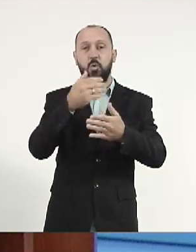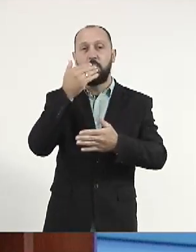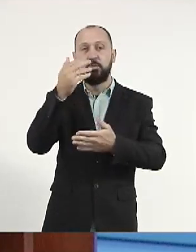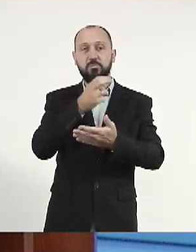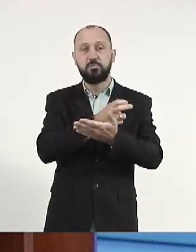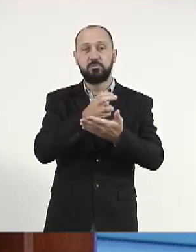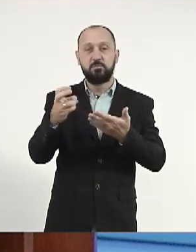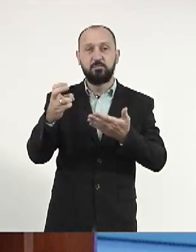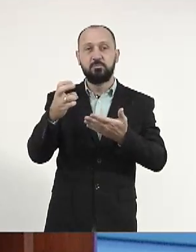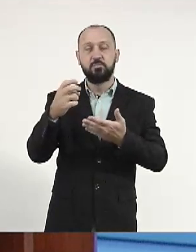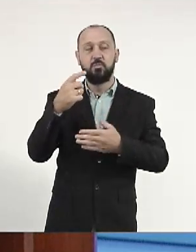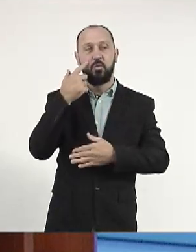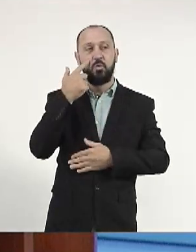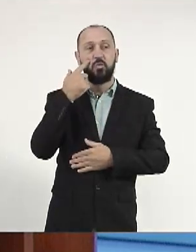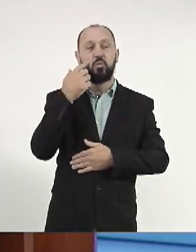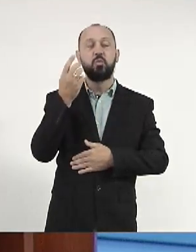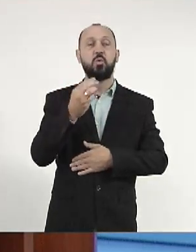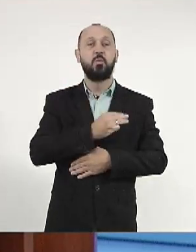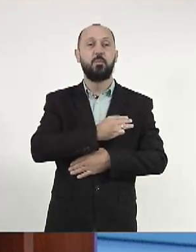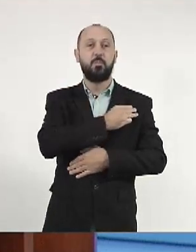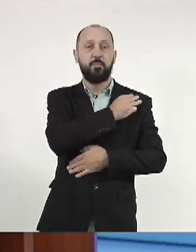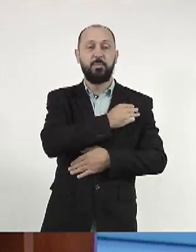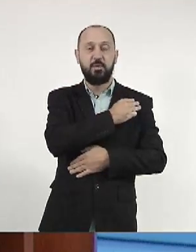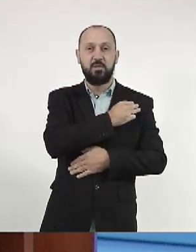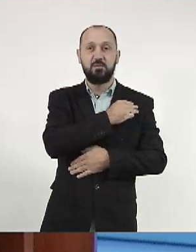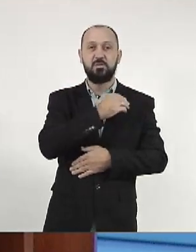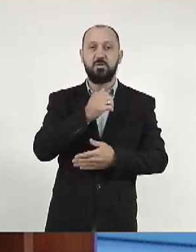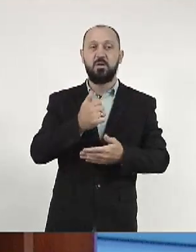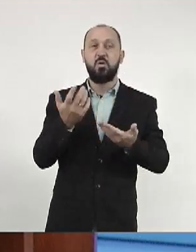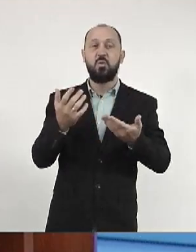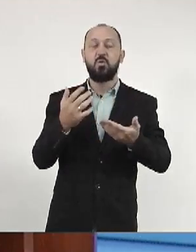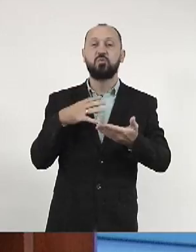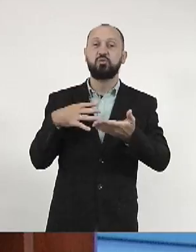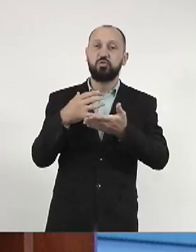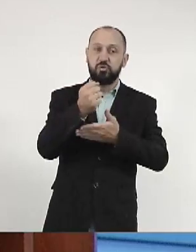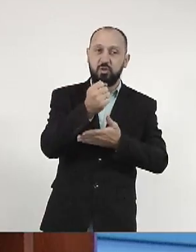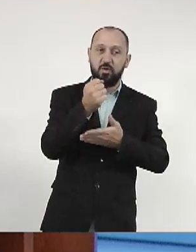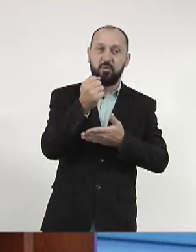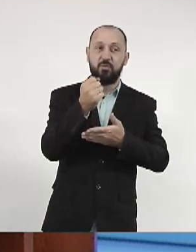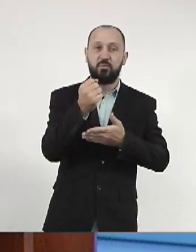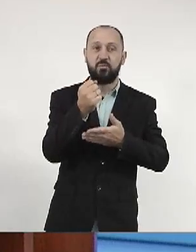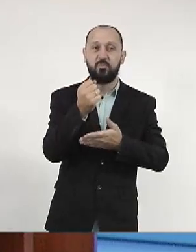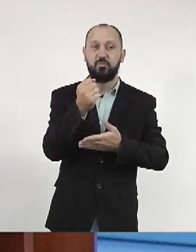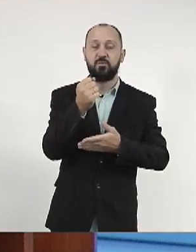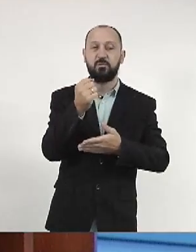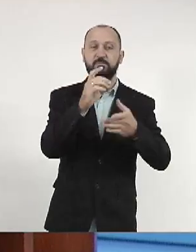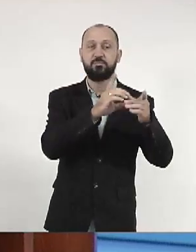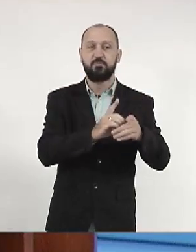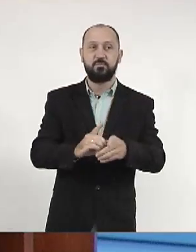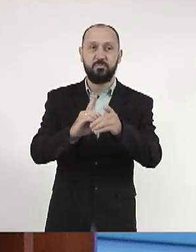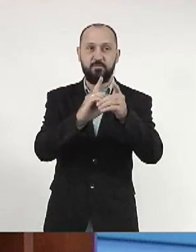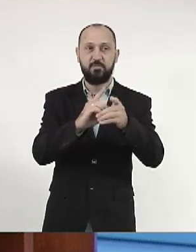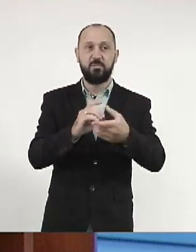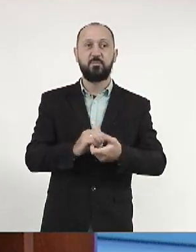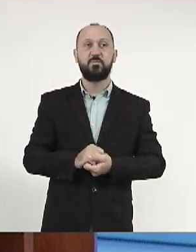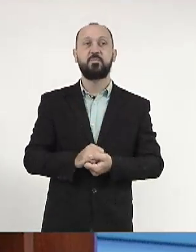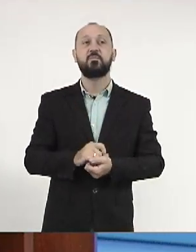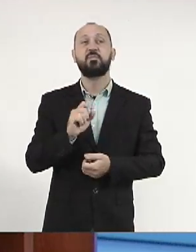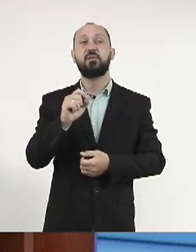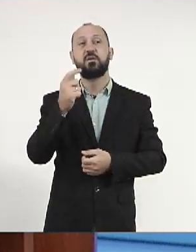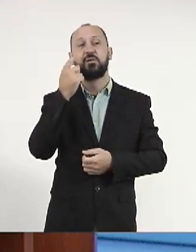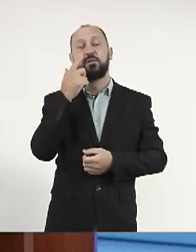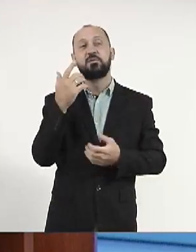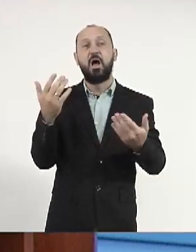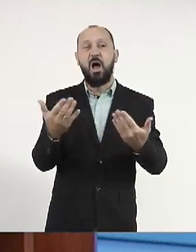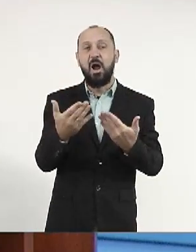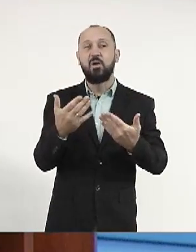impeachment do ministro que salvou a democracia em 8 de janeiro e que está